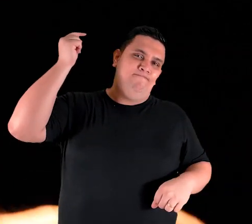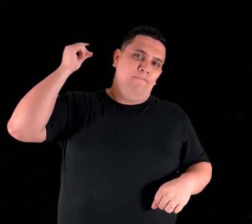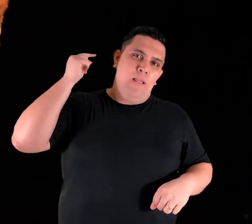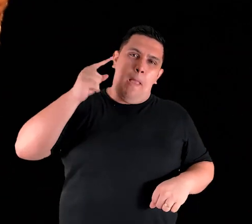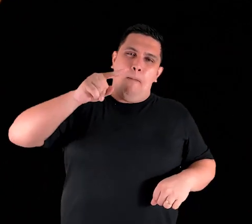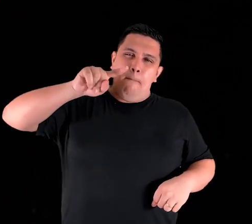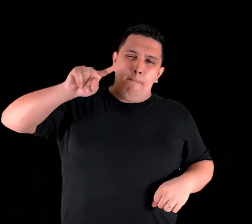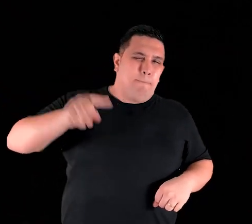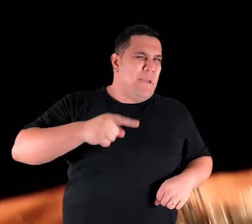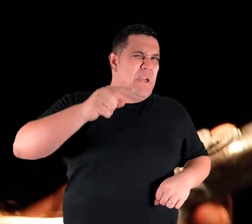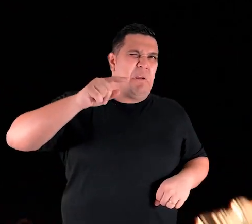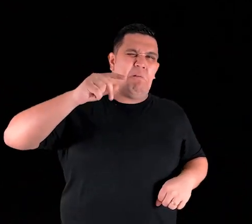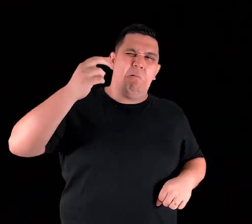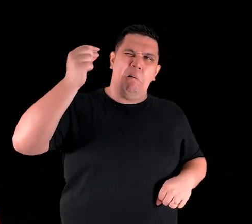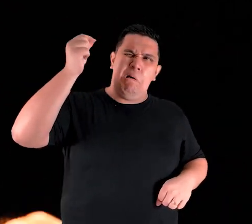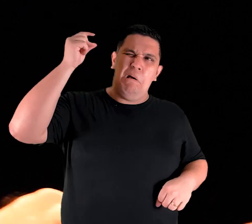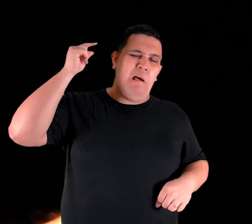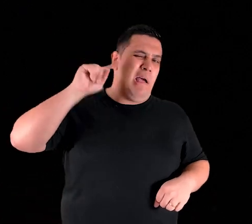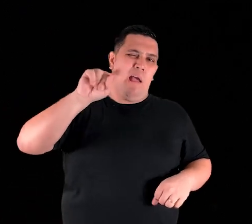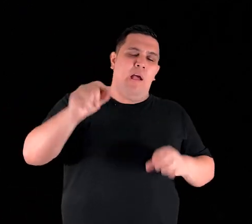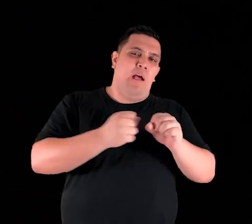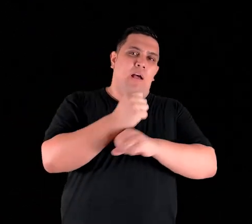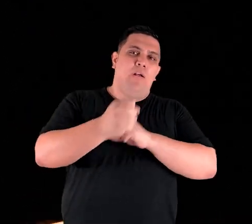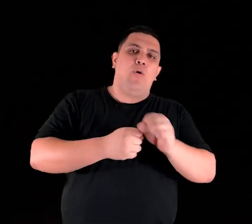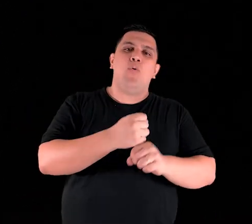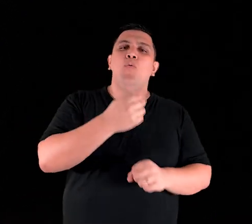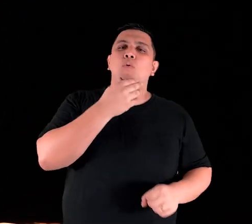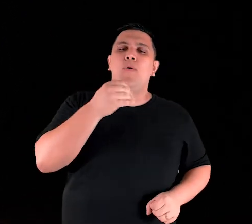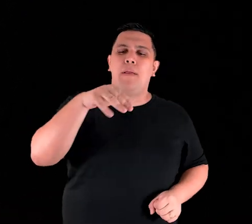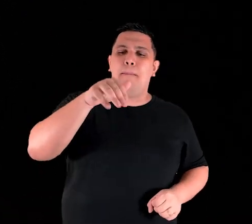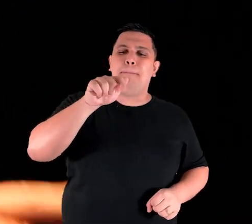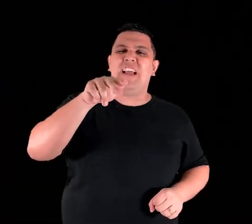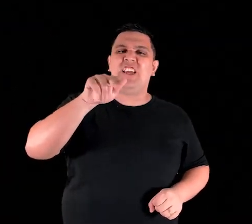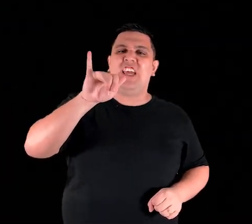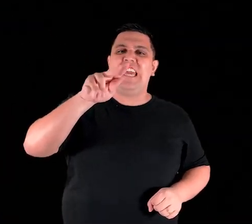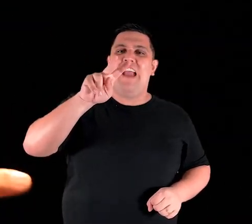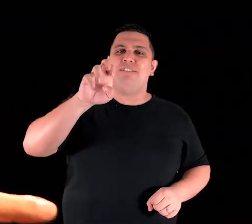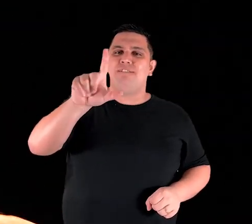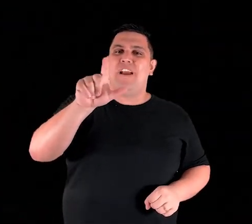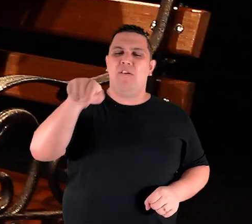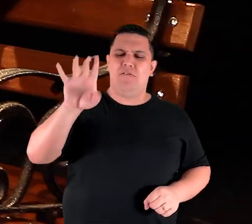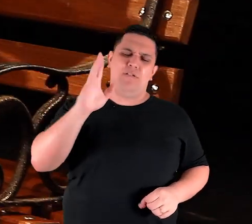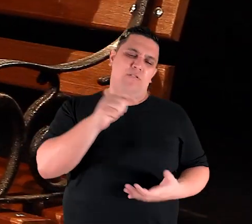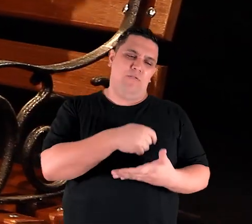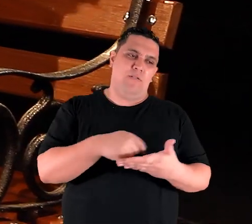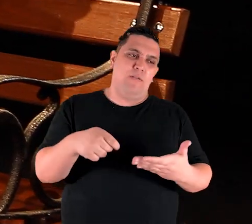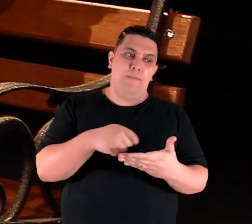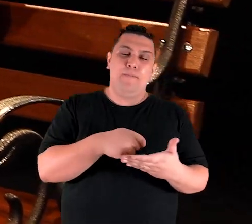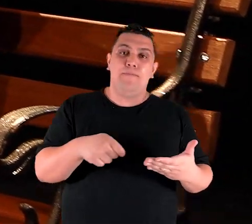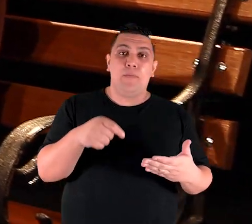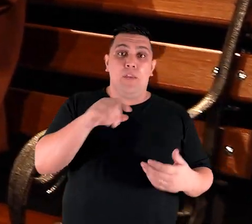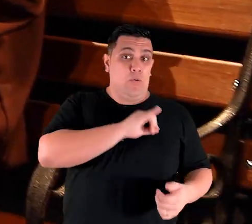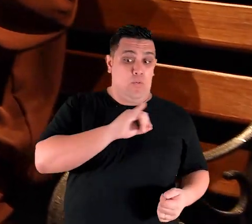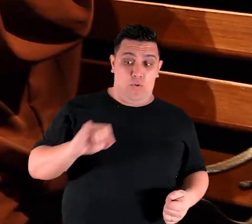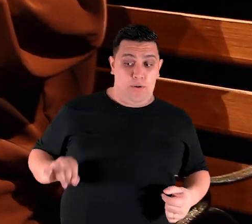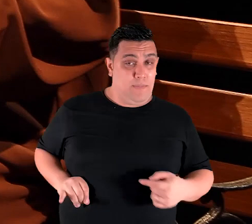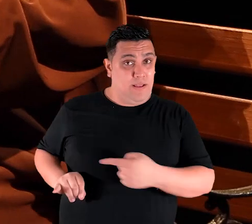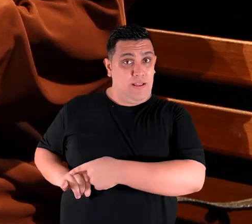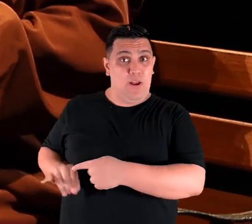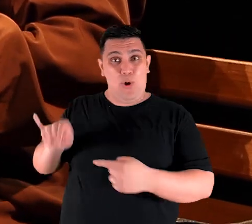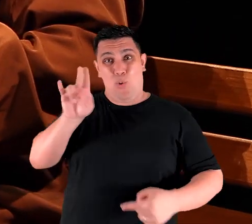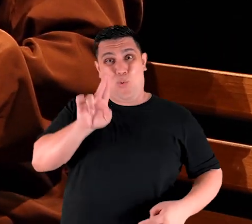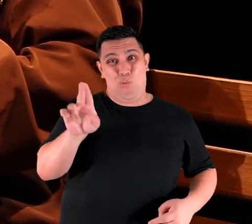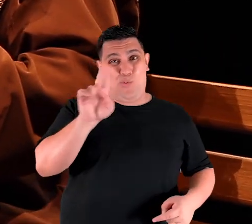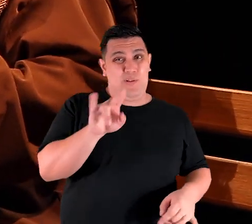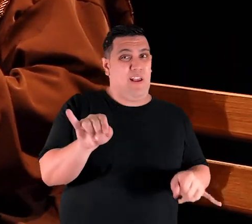séculos, que Maquiavel já descrevia muito bem. Eu alertei. O imperador está usando